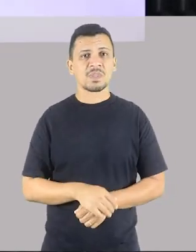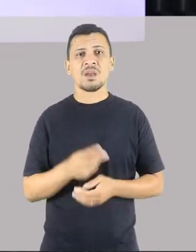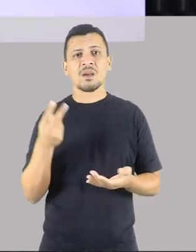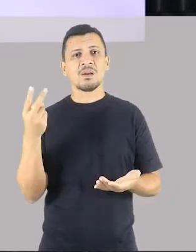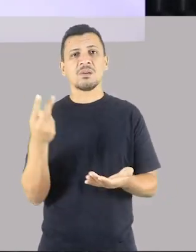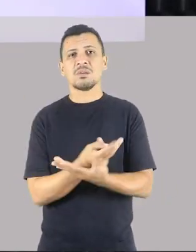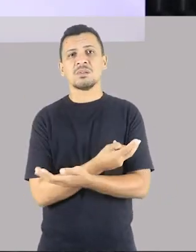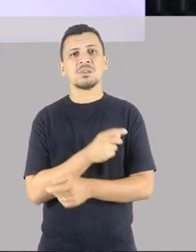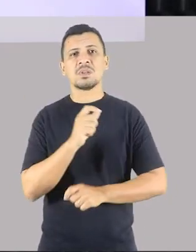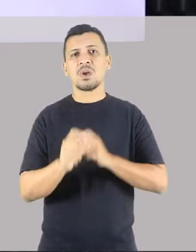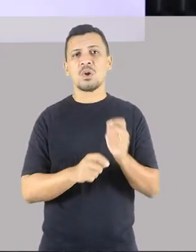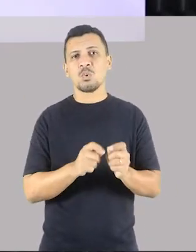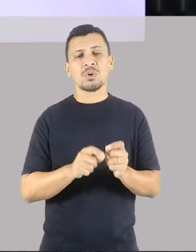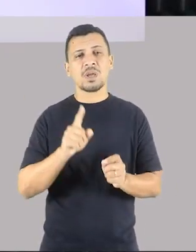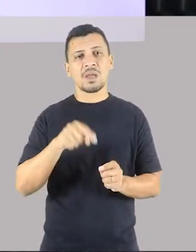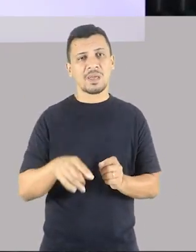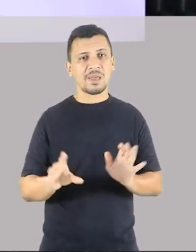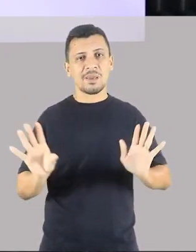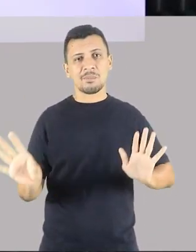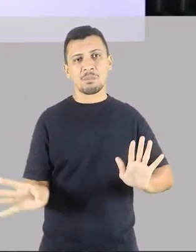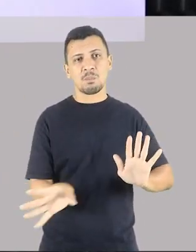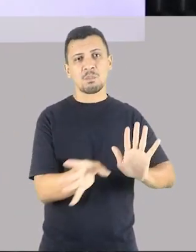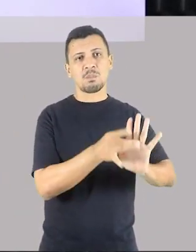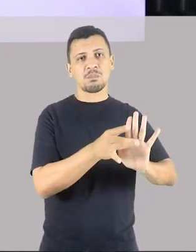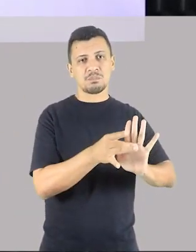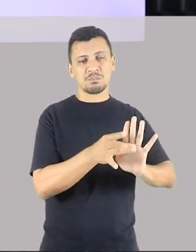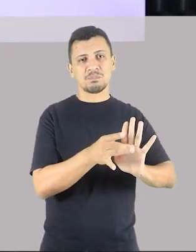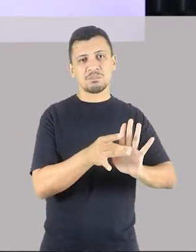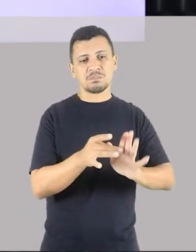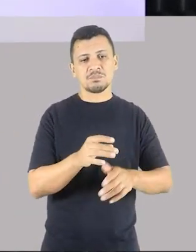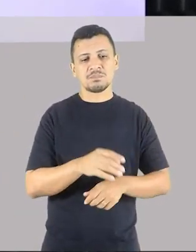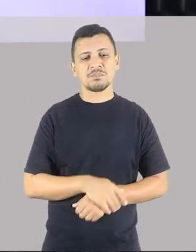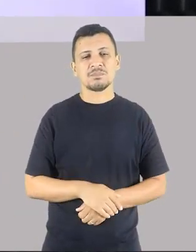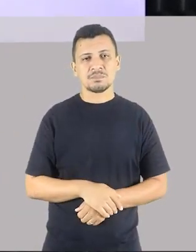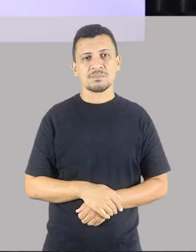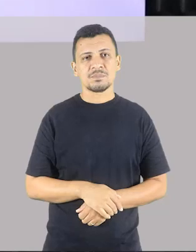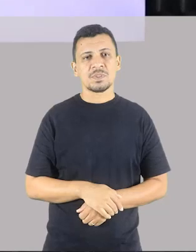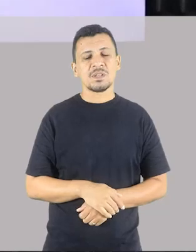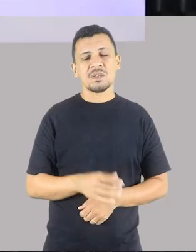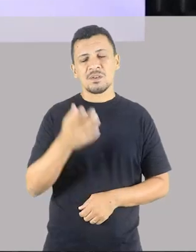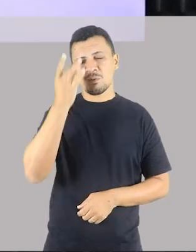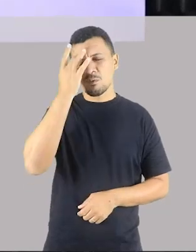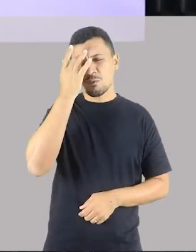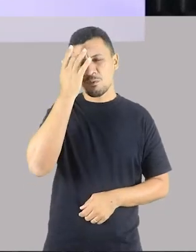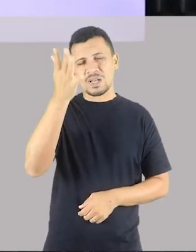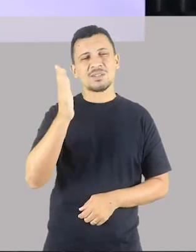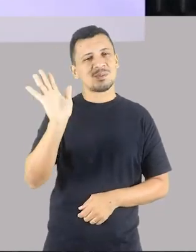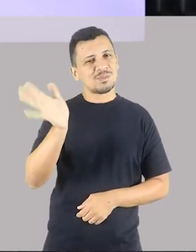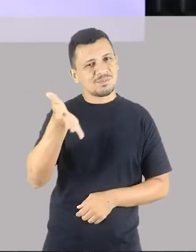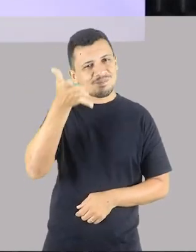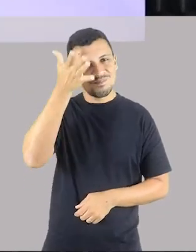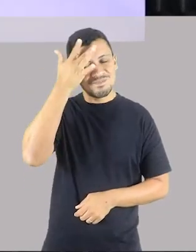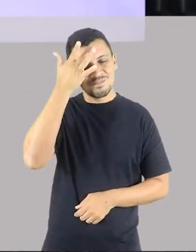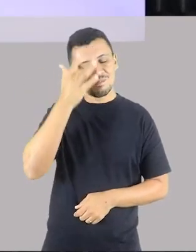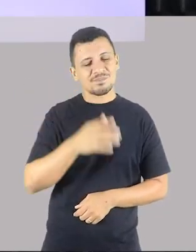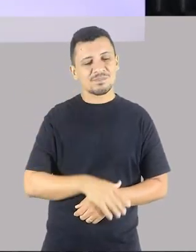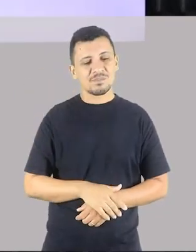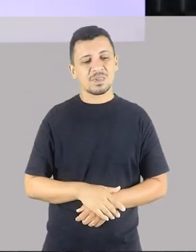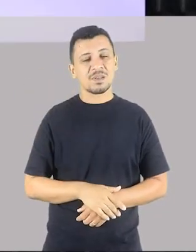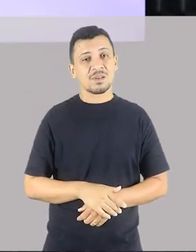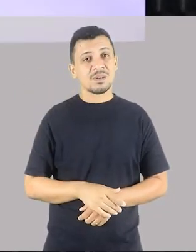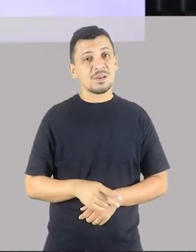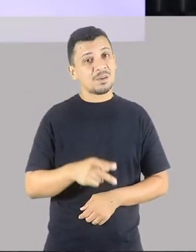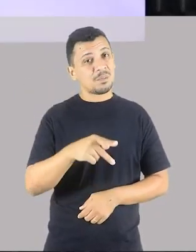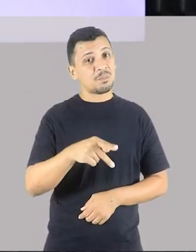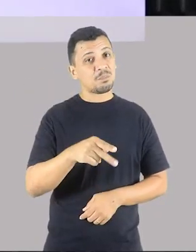esqueça, a gente está se valendo de uma figura chamada de personificação, que é bem mais fácil de memorizar. A palavra